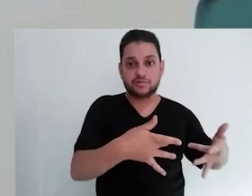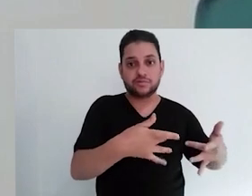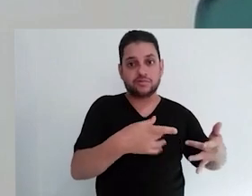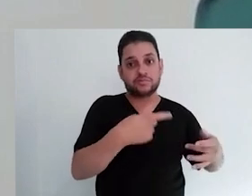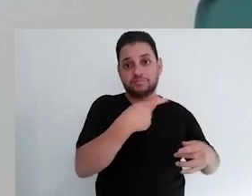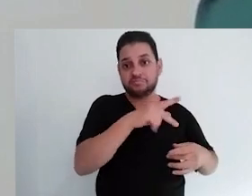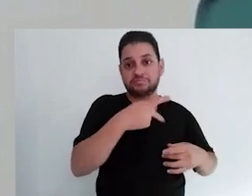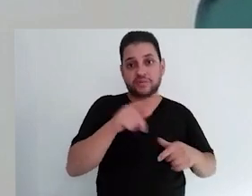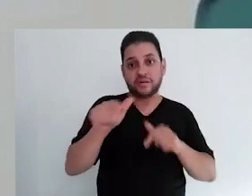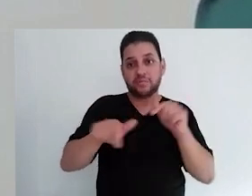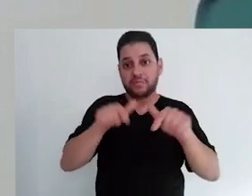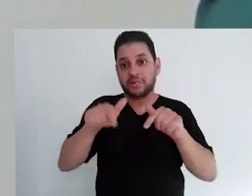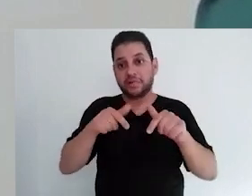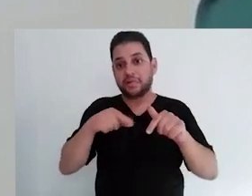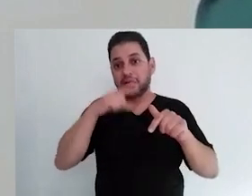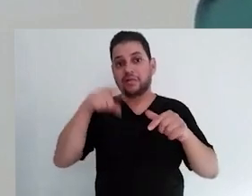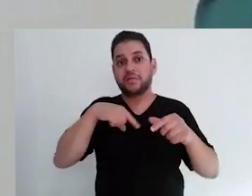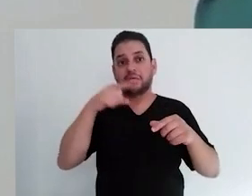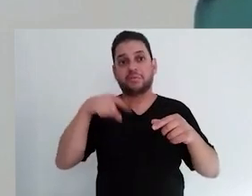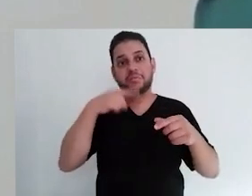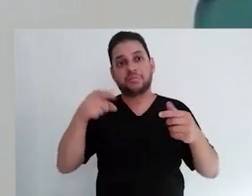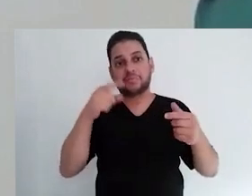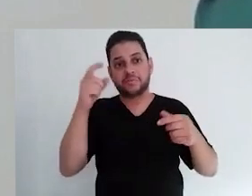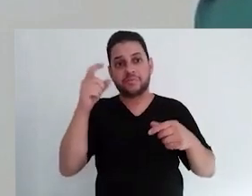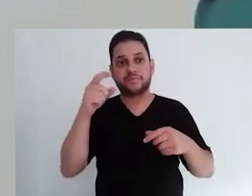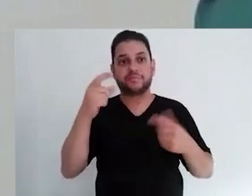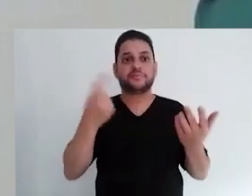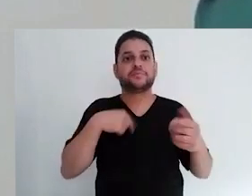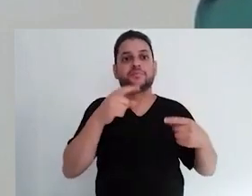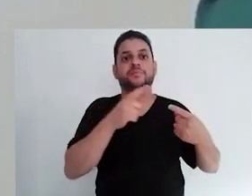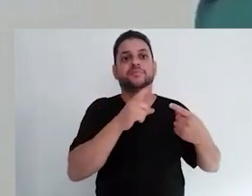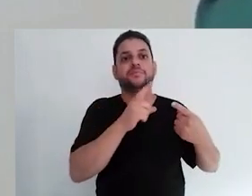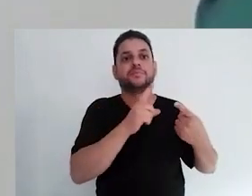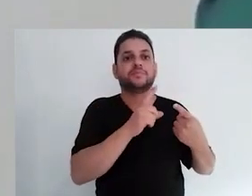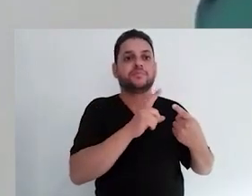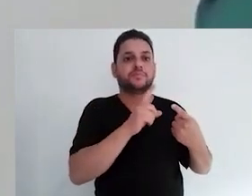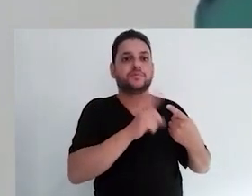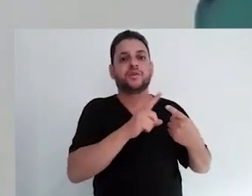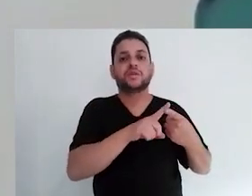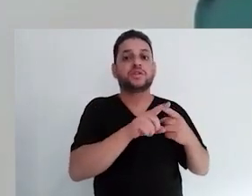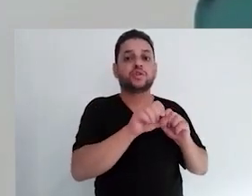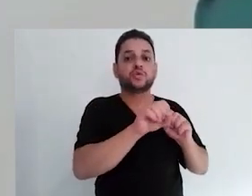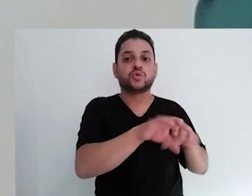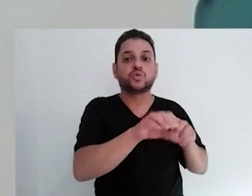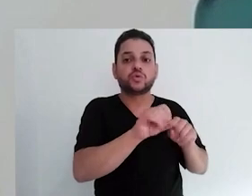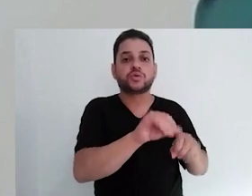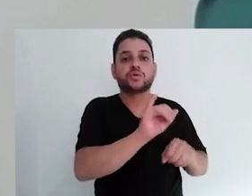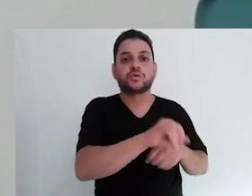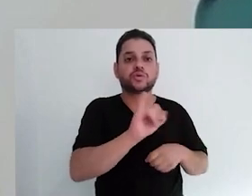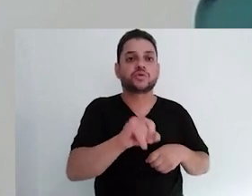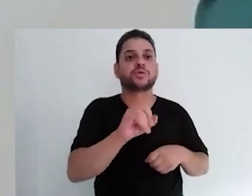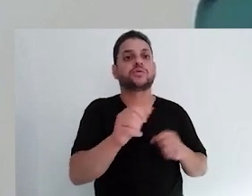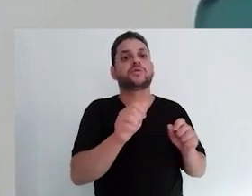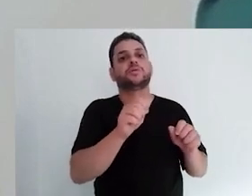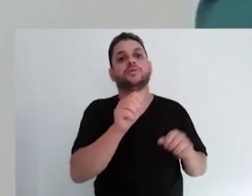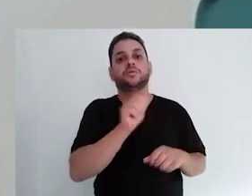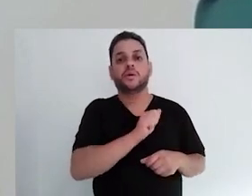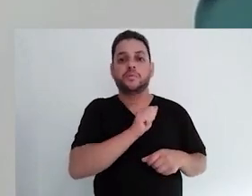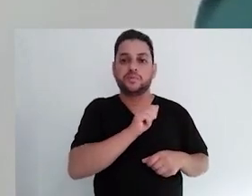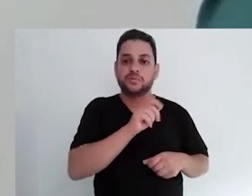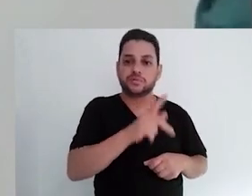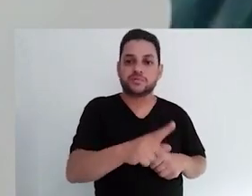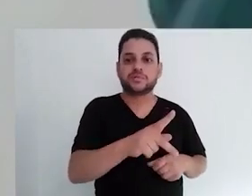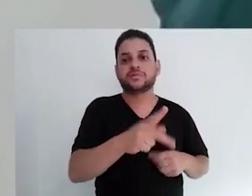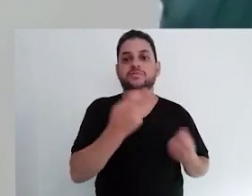atribuições. O primeiro núcleo ele atua é um núcleo exclusivamente de instrução. Processos de aposentadoria por idade rural,